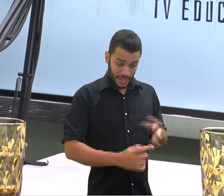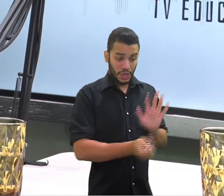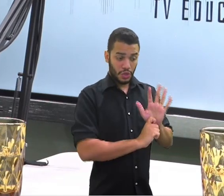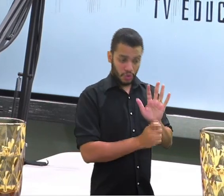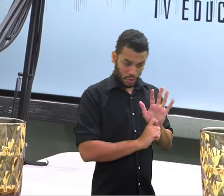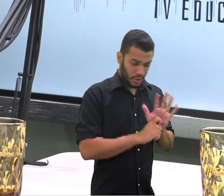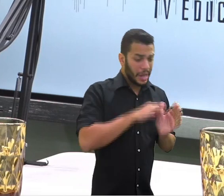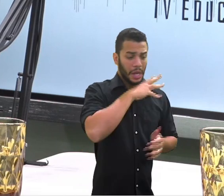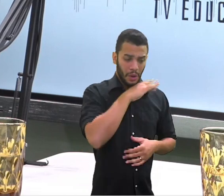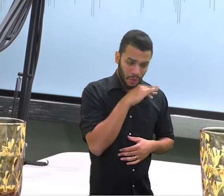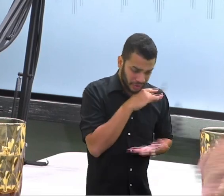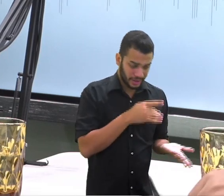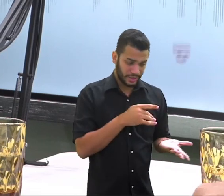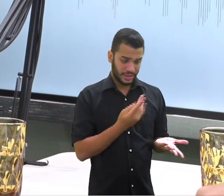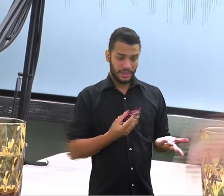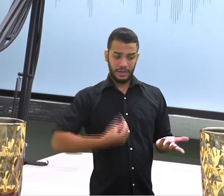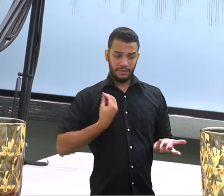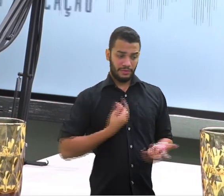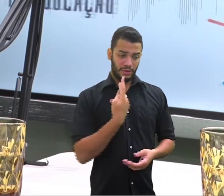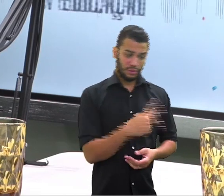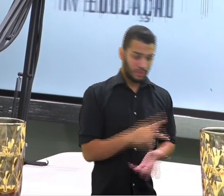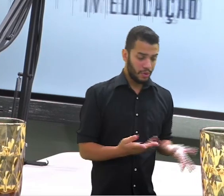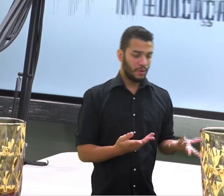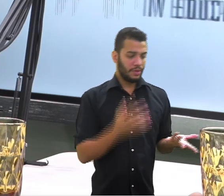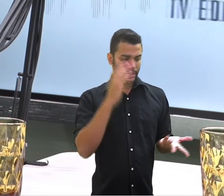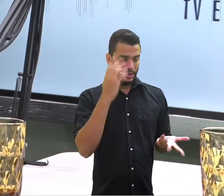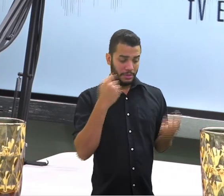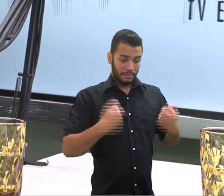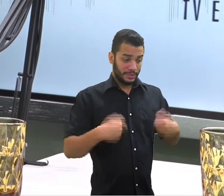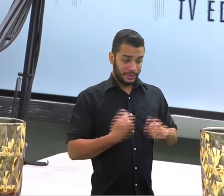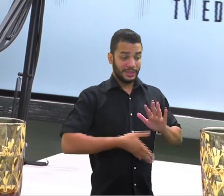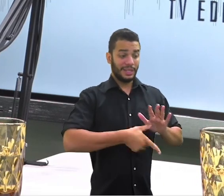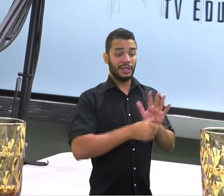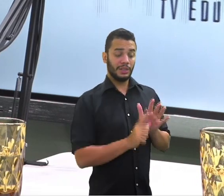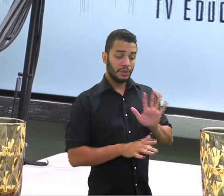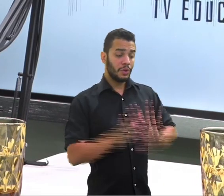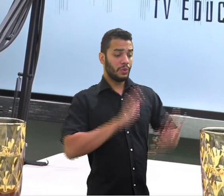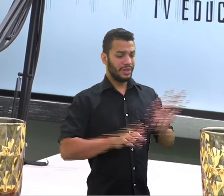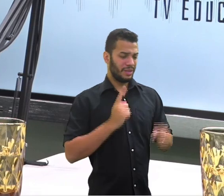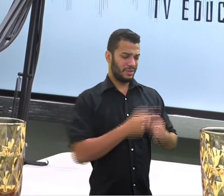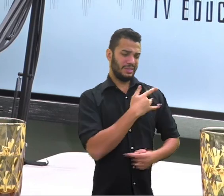conseguimos atender todas as escolas. Gostaríamos de atender todas as escolas, todas as